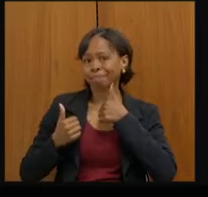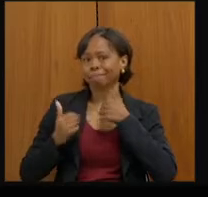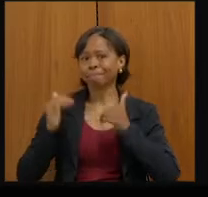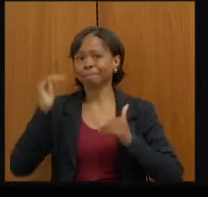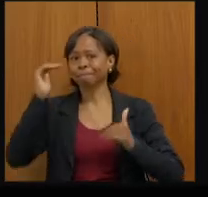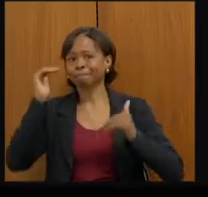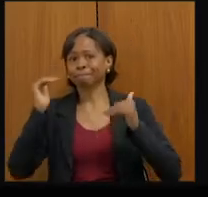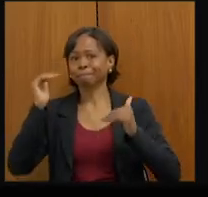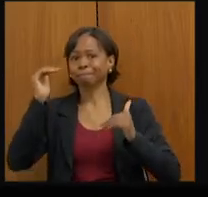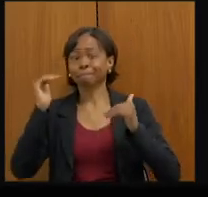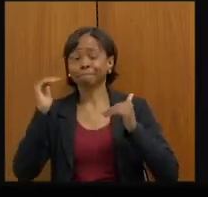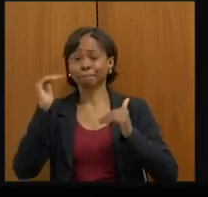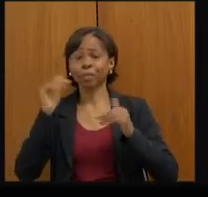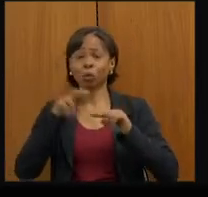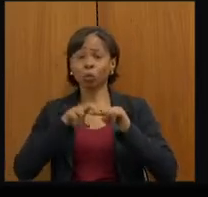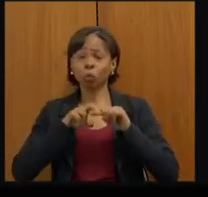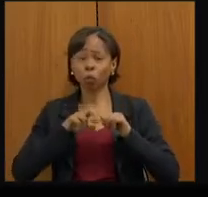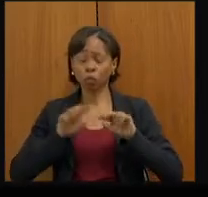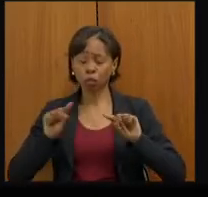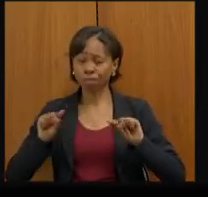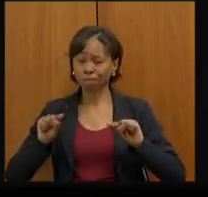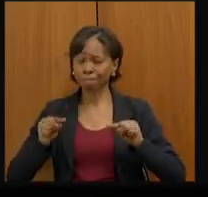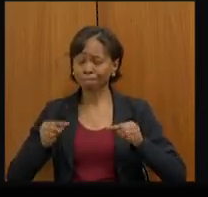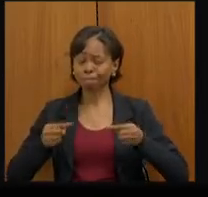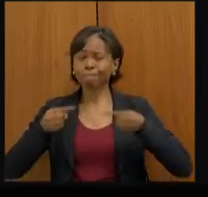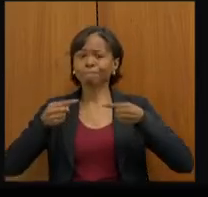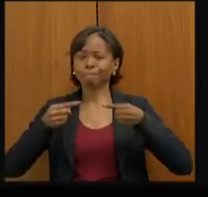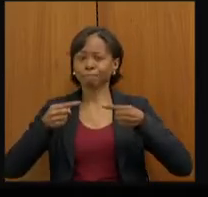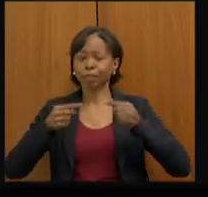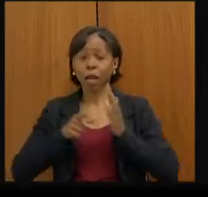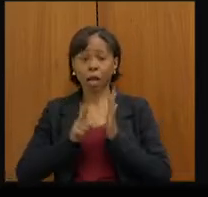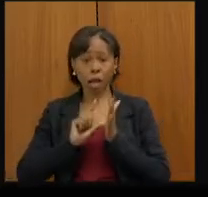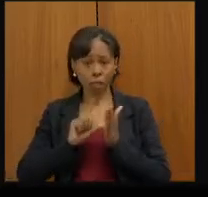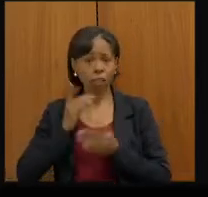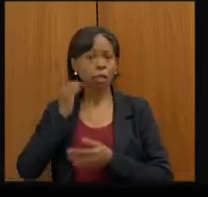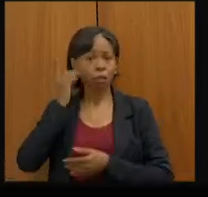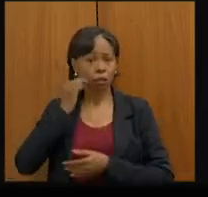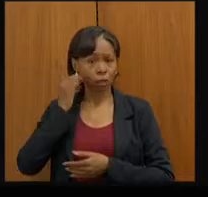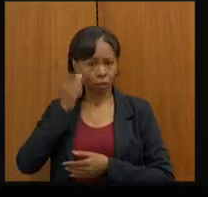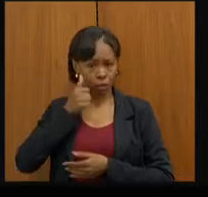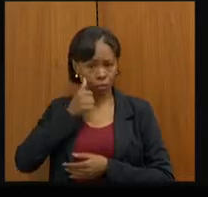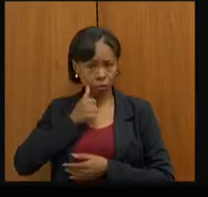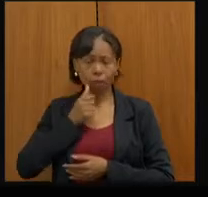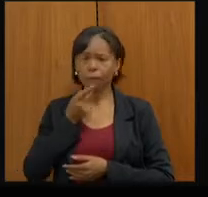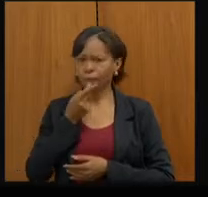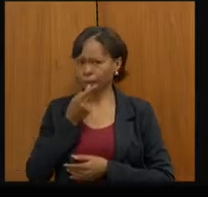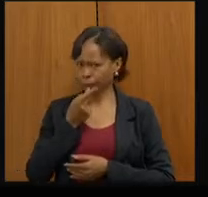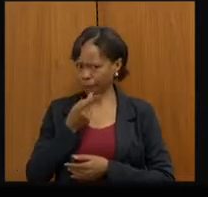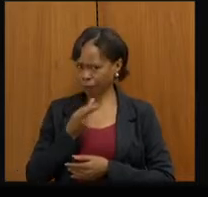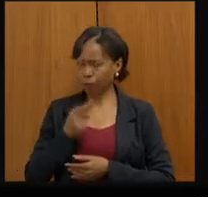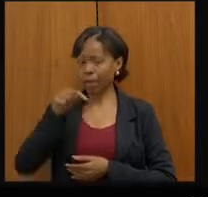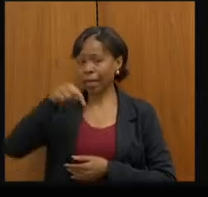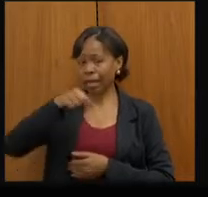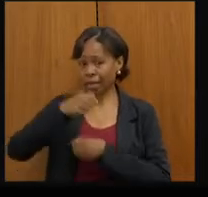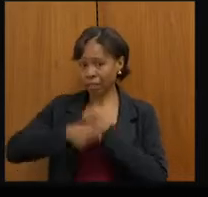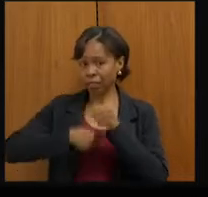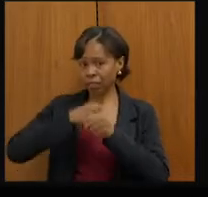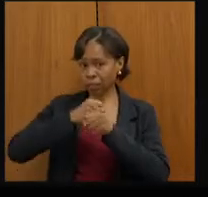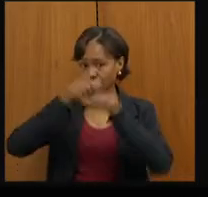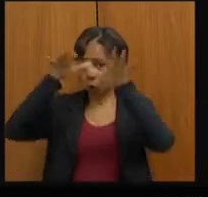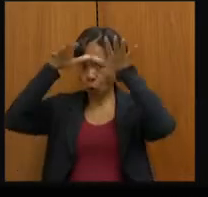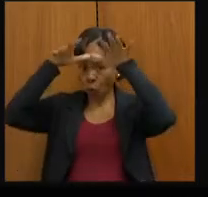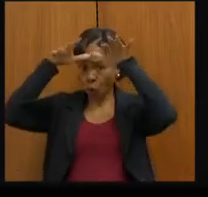é a deputada Andreia de Jesus comentou não é em que ano o Supremo Tribunal Federal